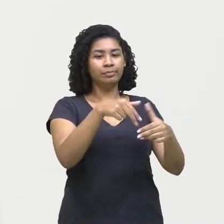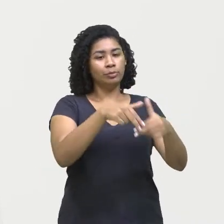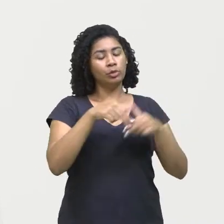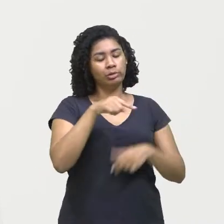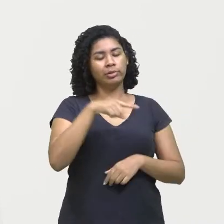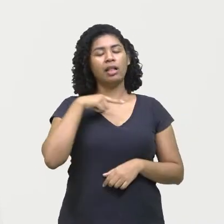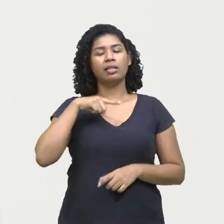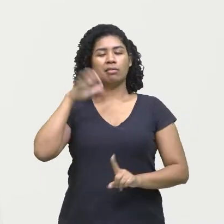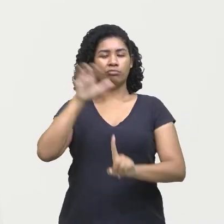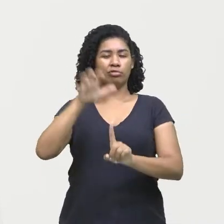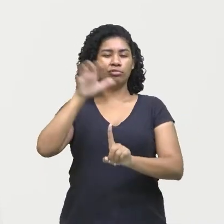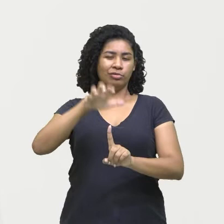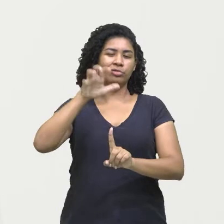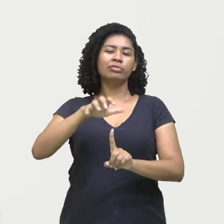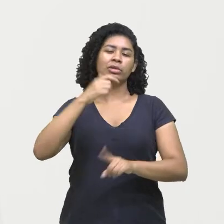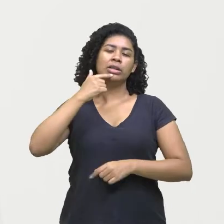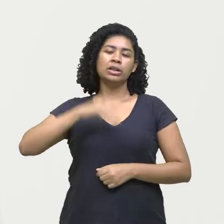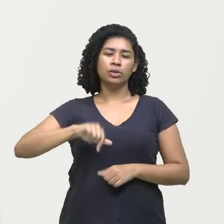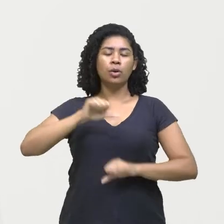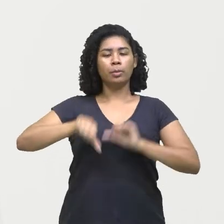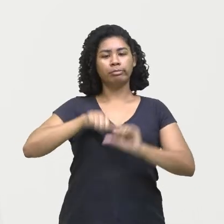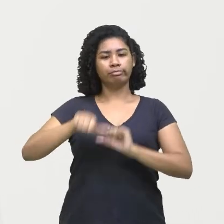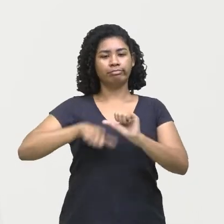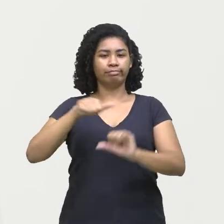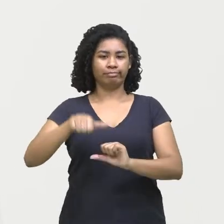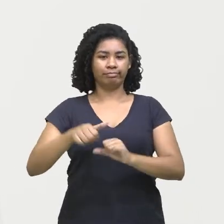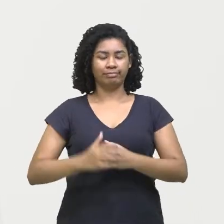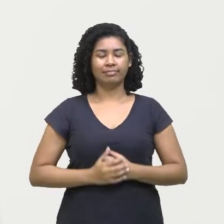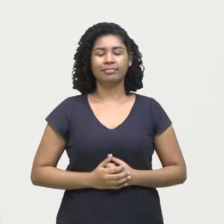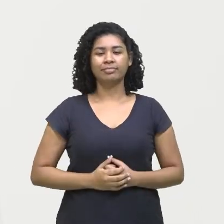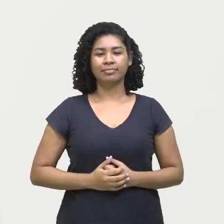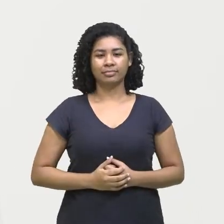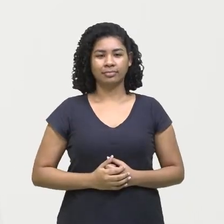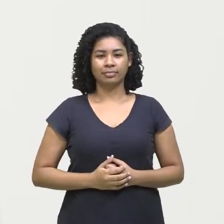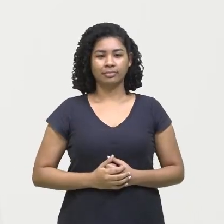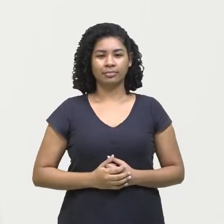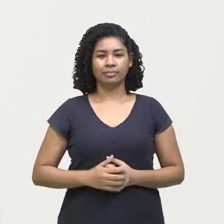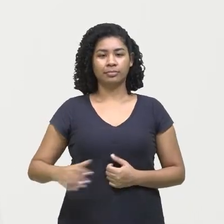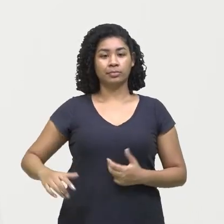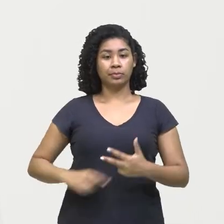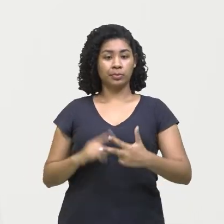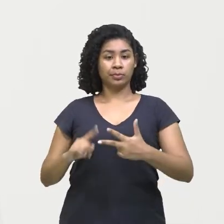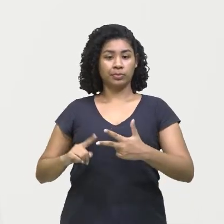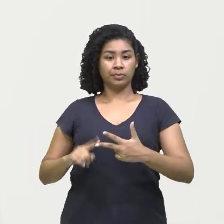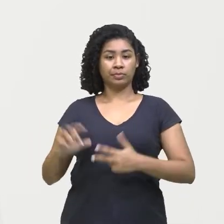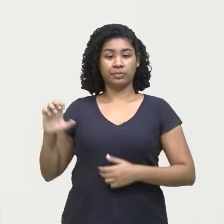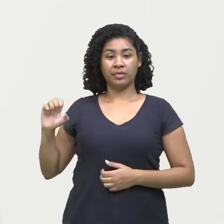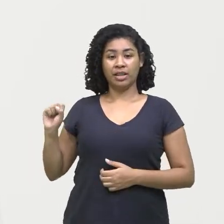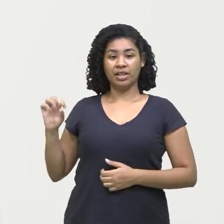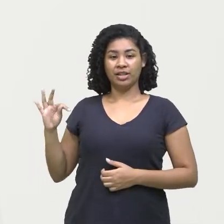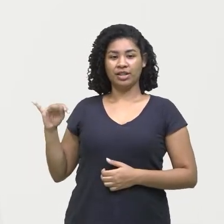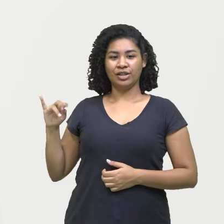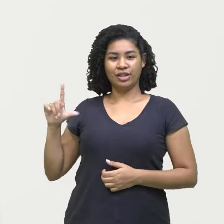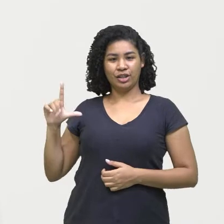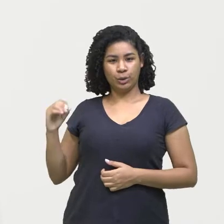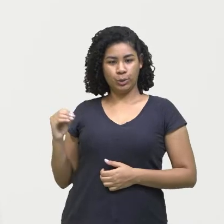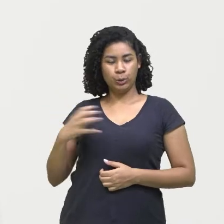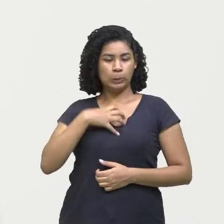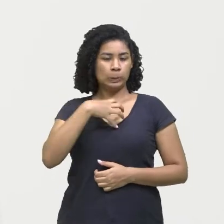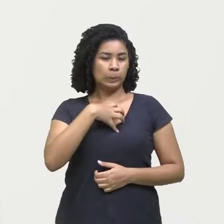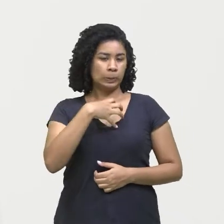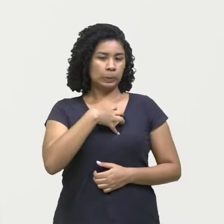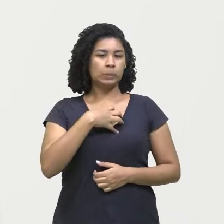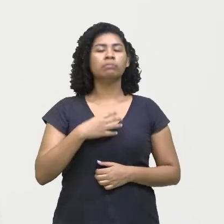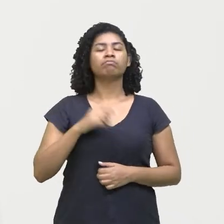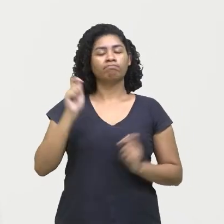influenciam bastante nessa transformação e adaptação da língua. Estilo, também estilo é um fator